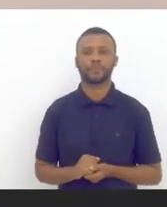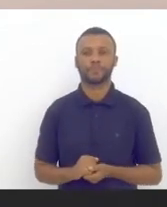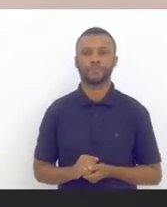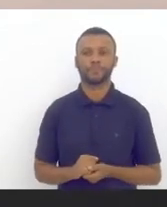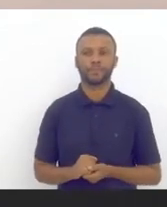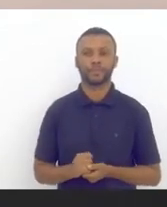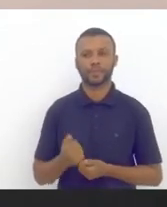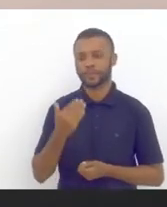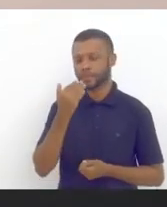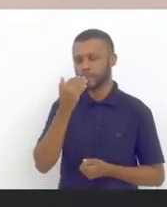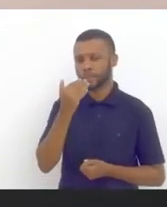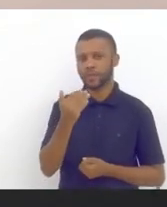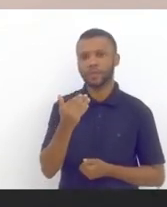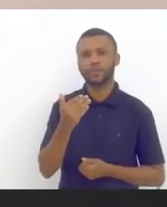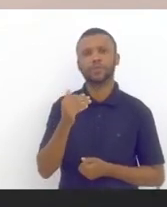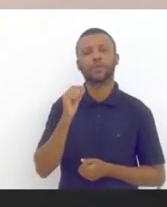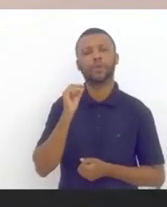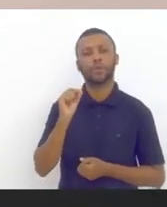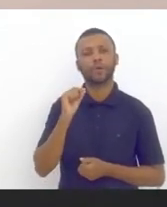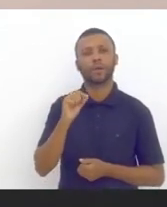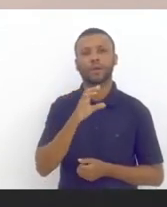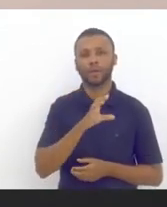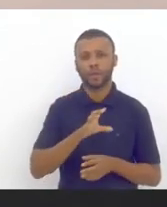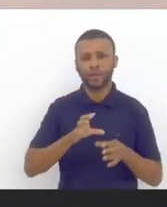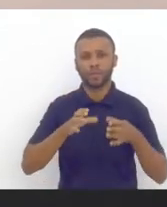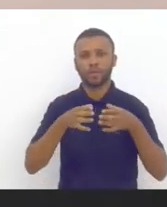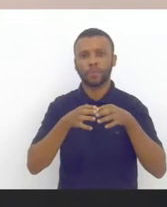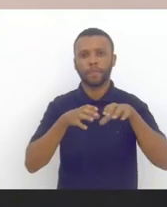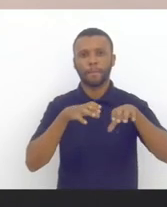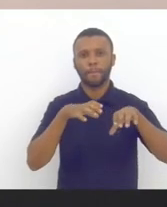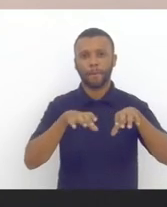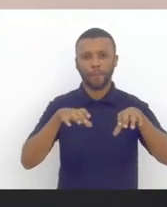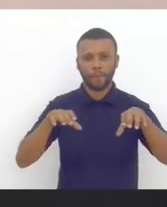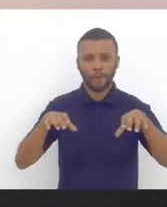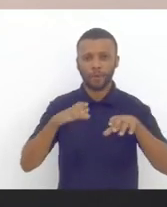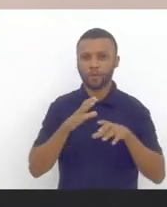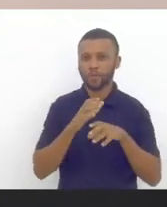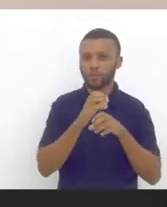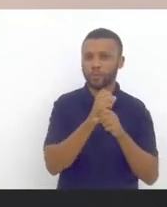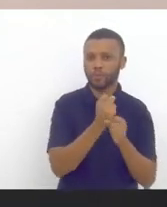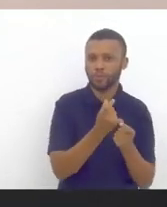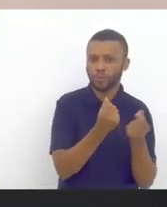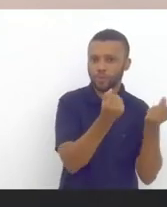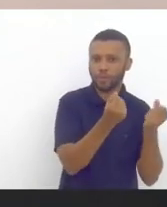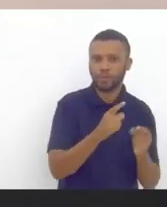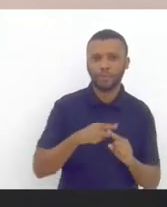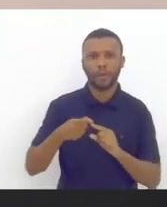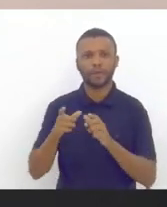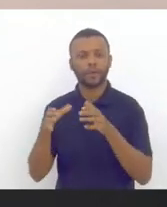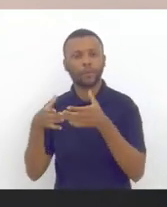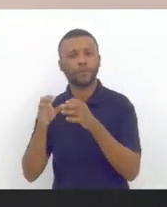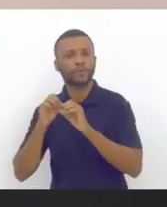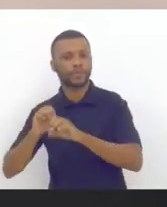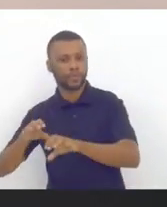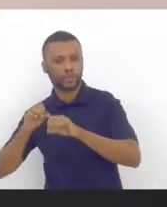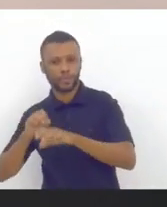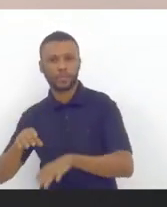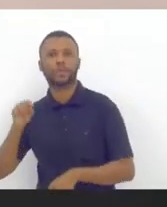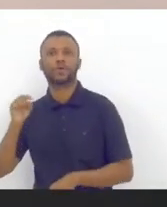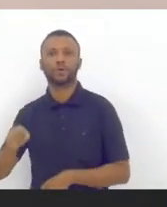convoca as comissões de tributação e de educação, os